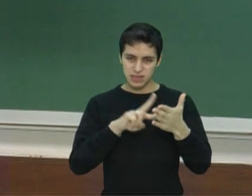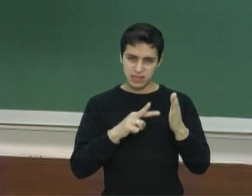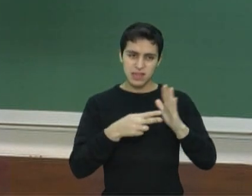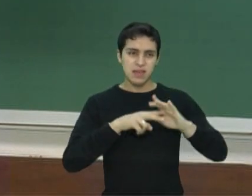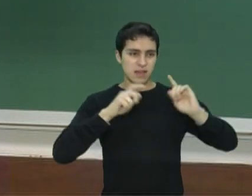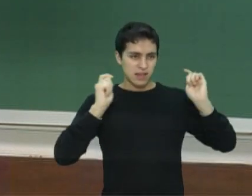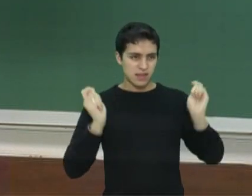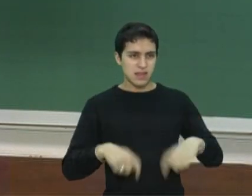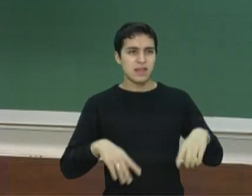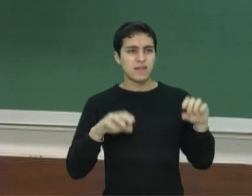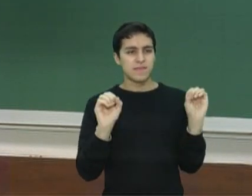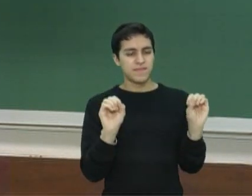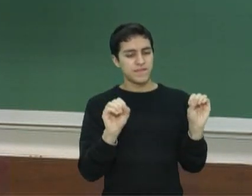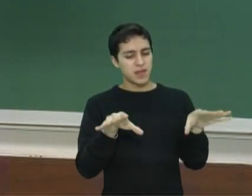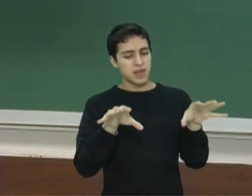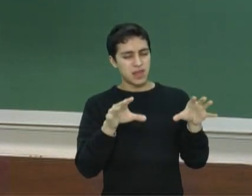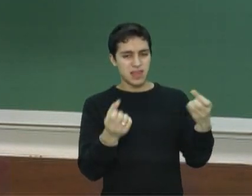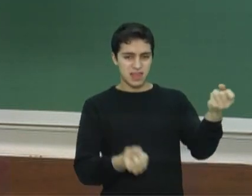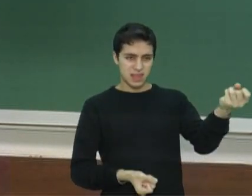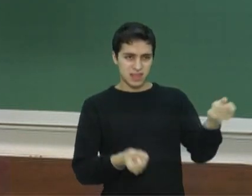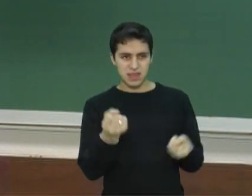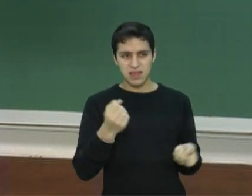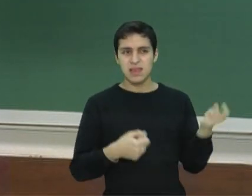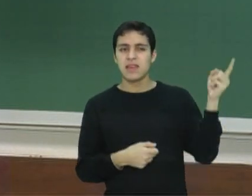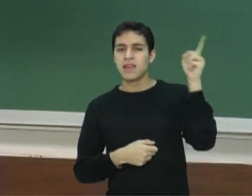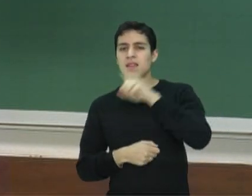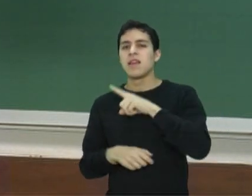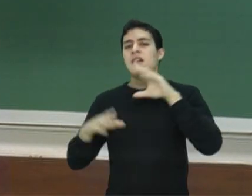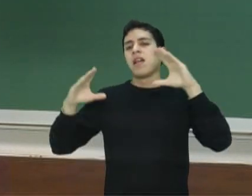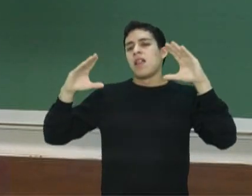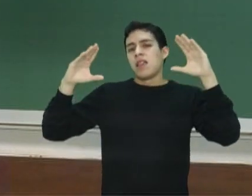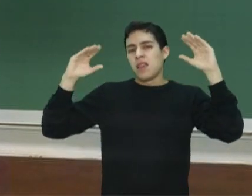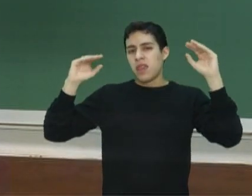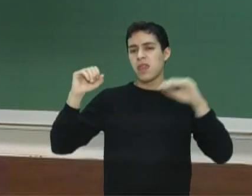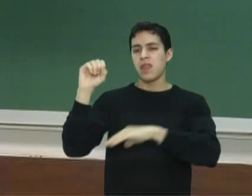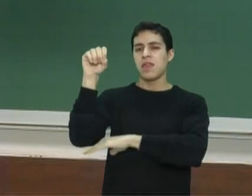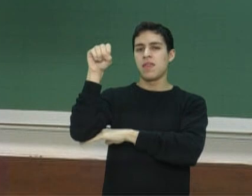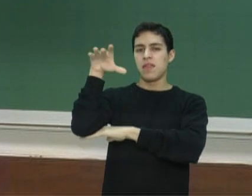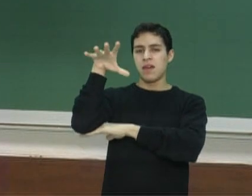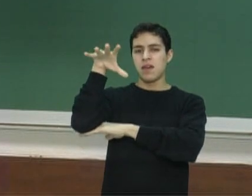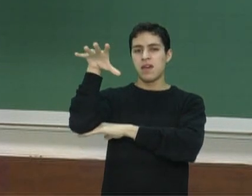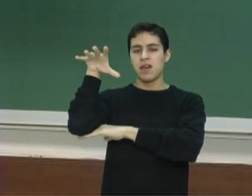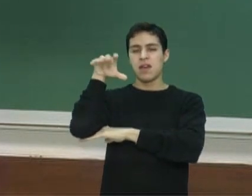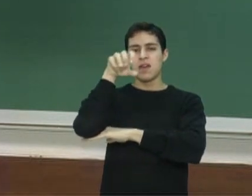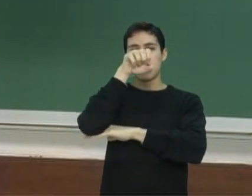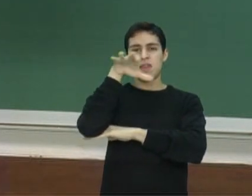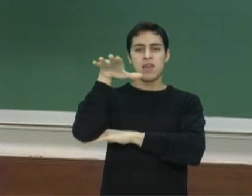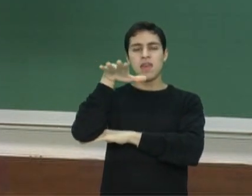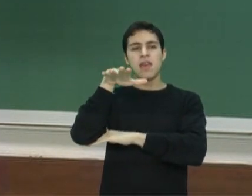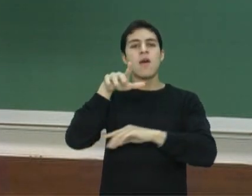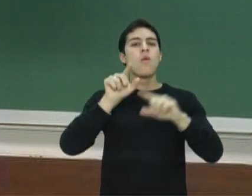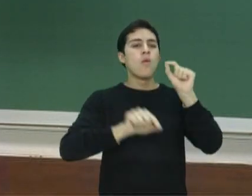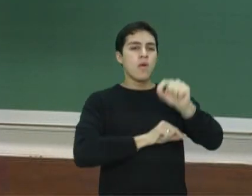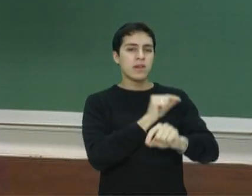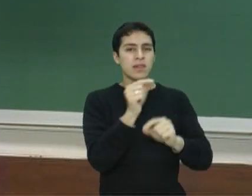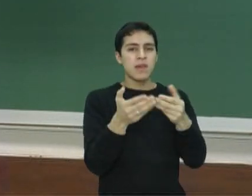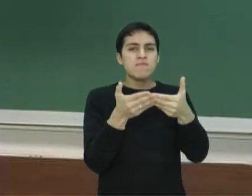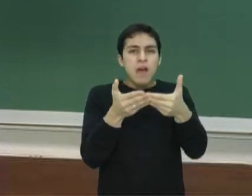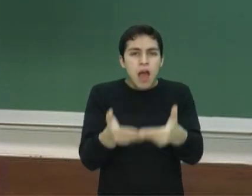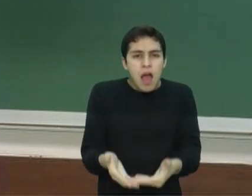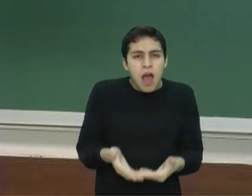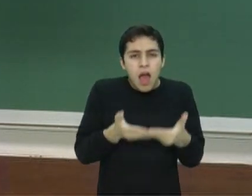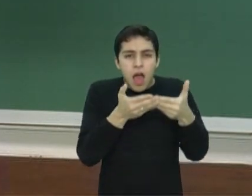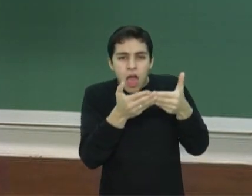carro, del coche, e o farol que fica ali para guiar os barcos, os navios, para eles